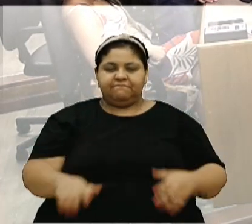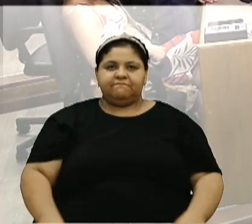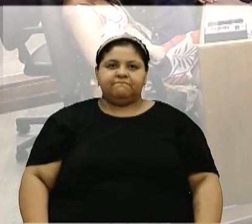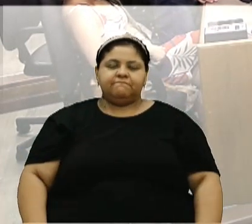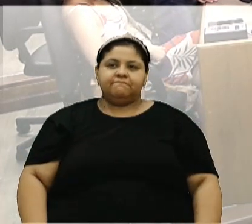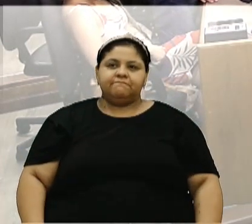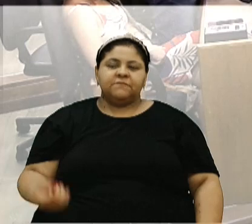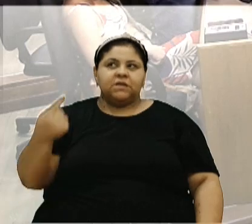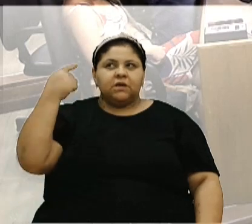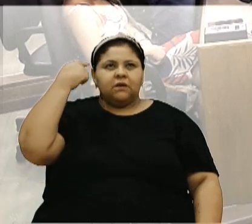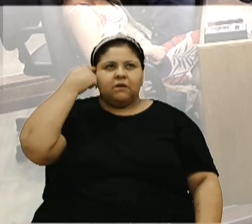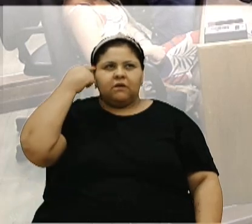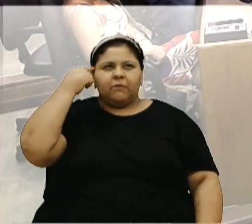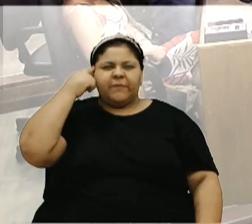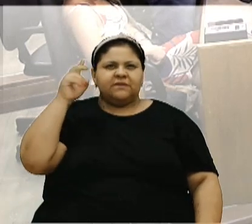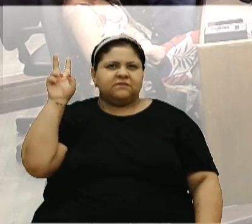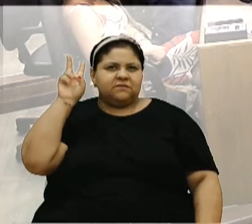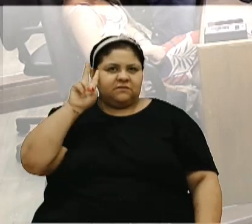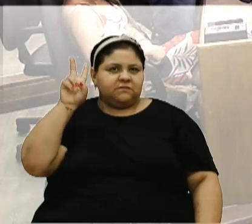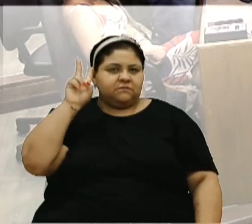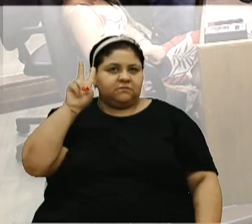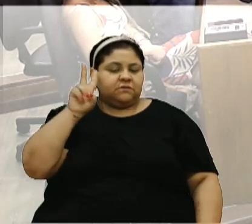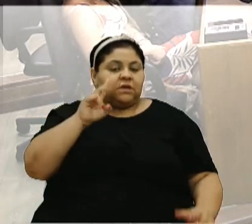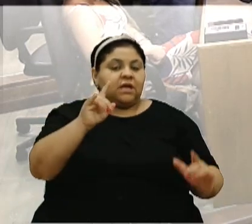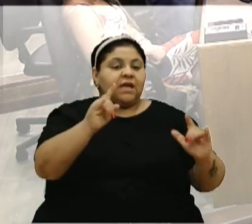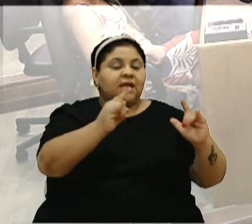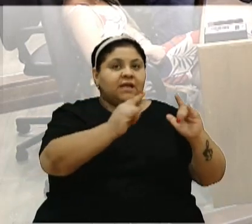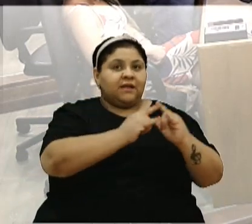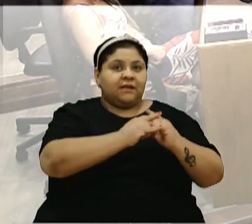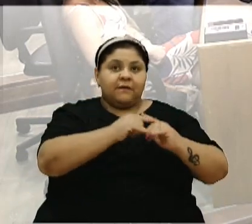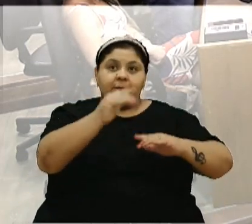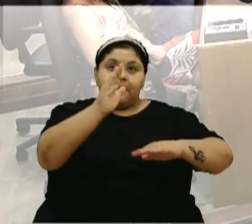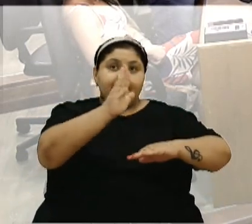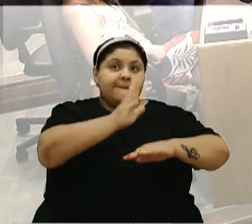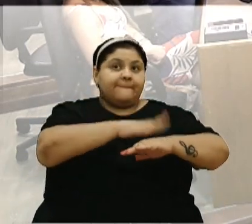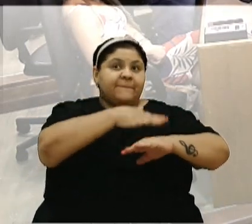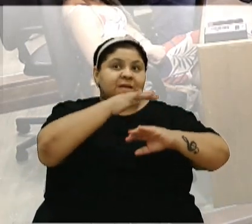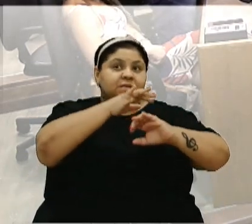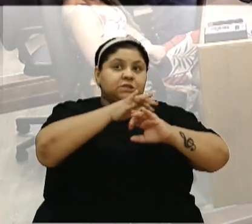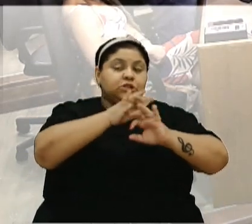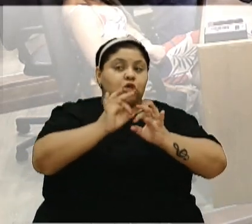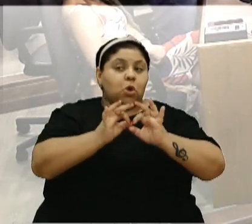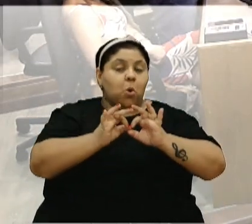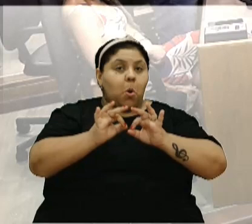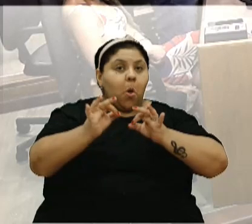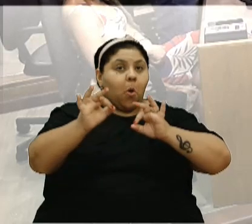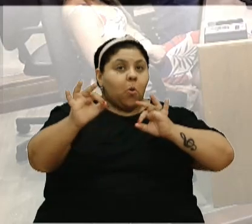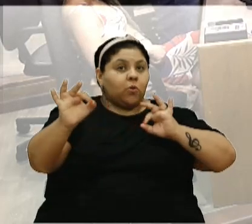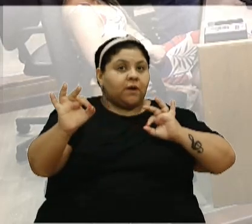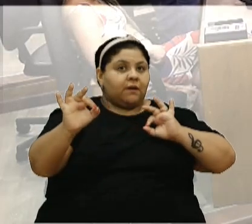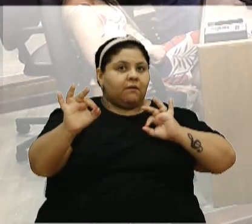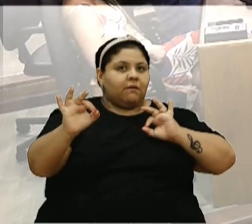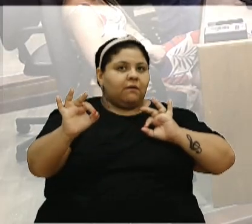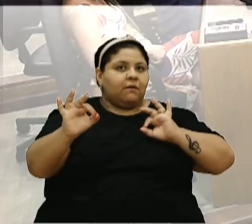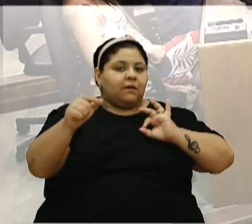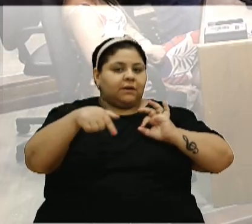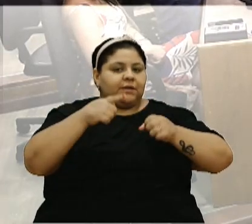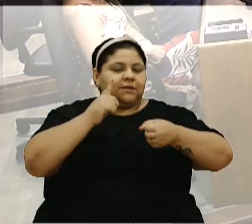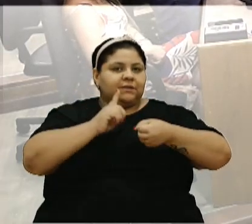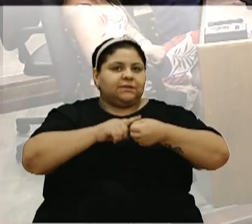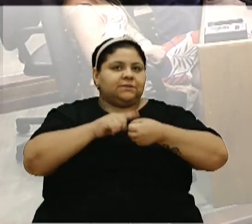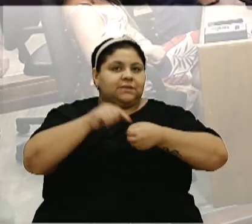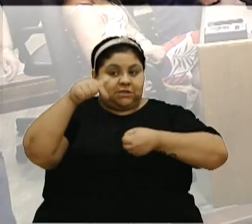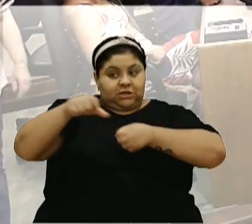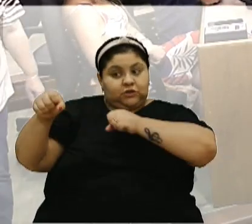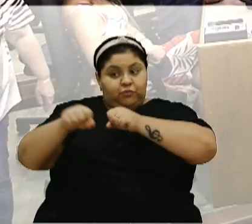Penso que, do ponto de vista histórico, a instituição mais longeva da nossa cidade. É esse poder